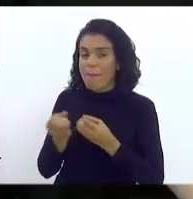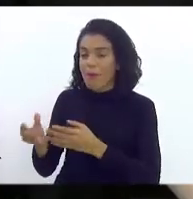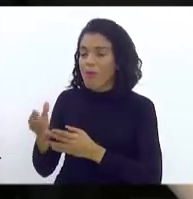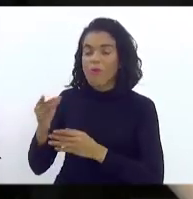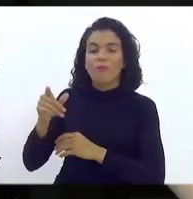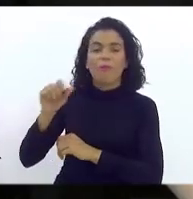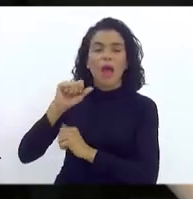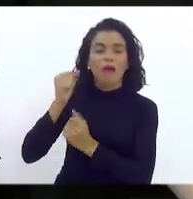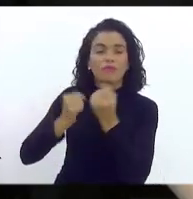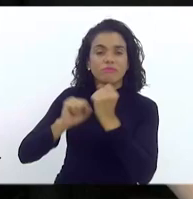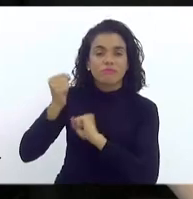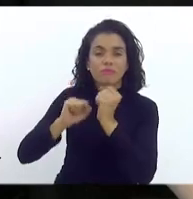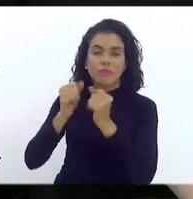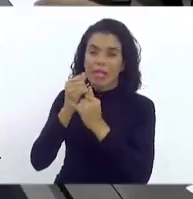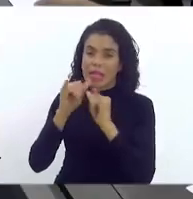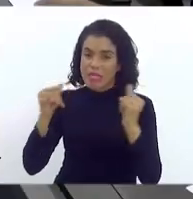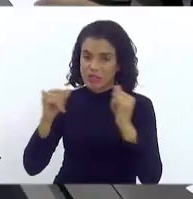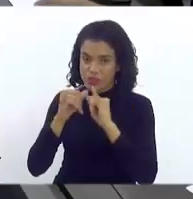É,